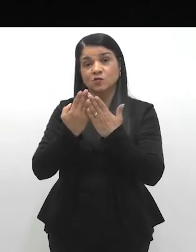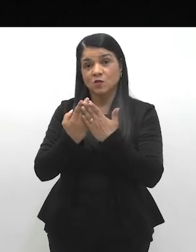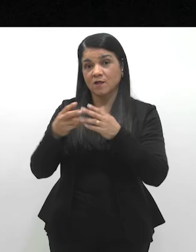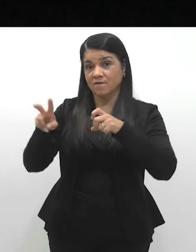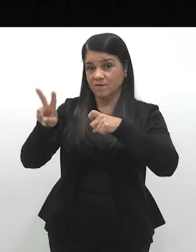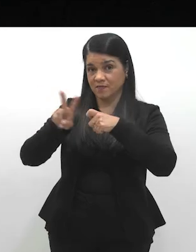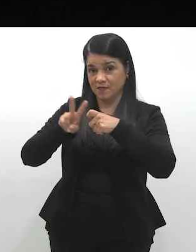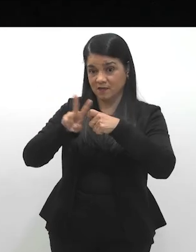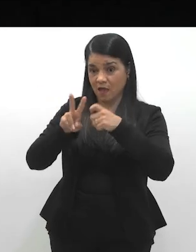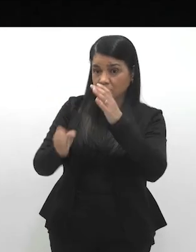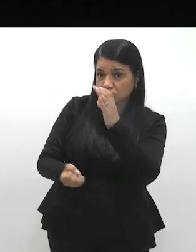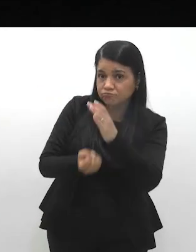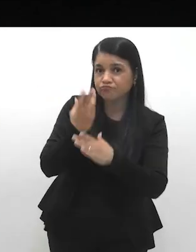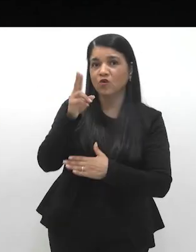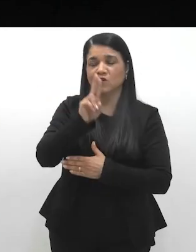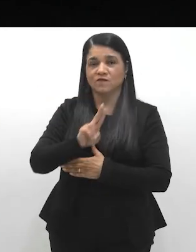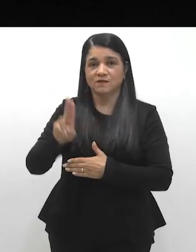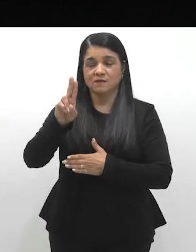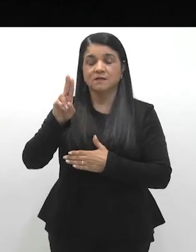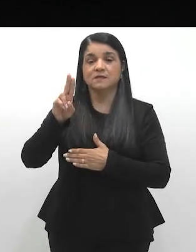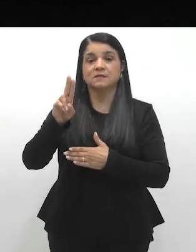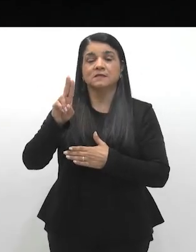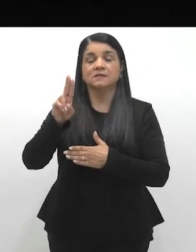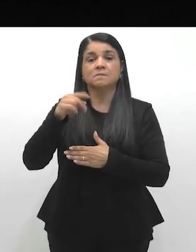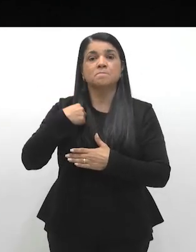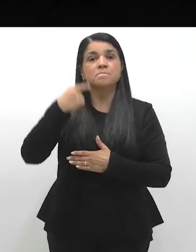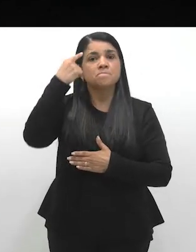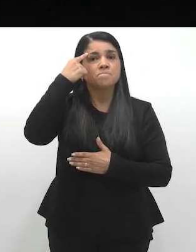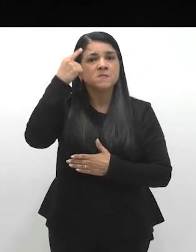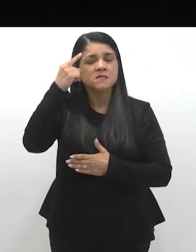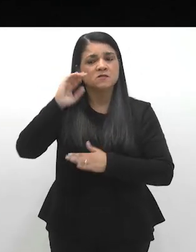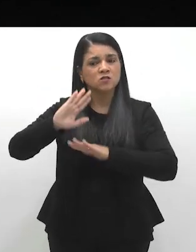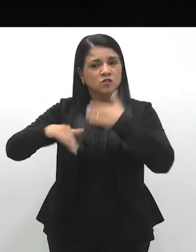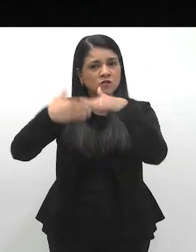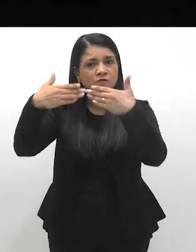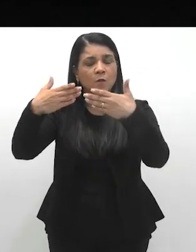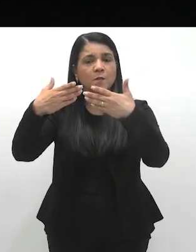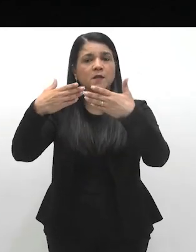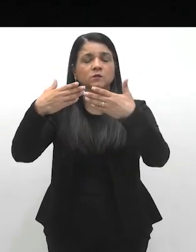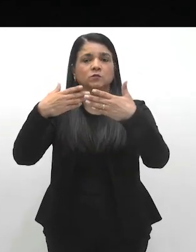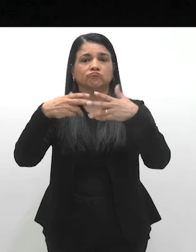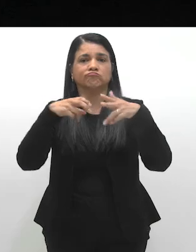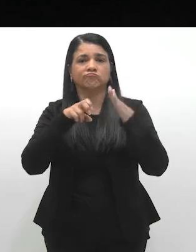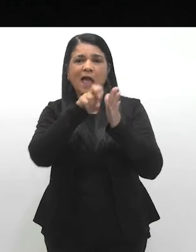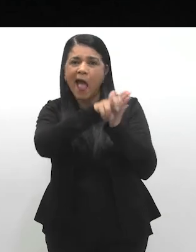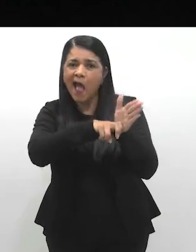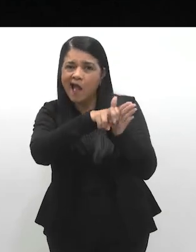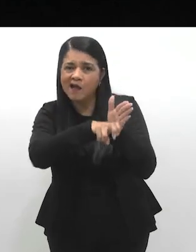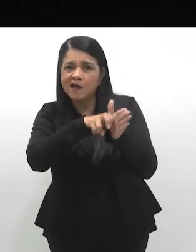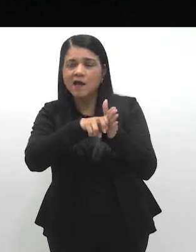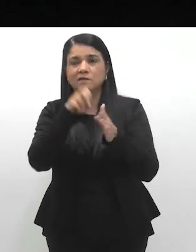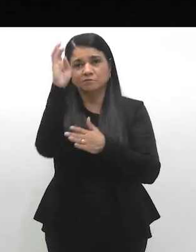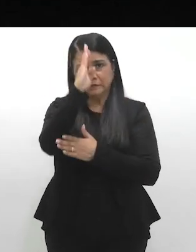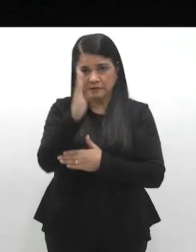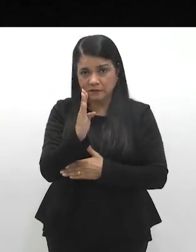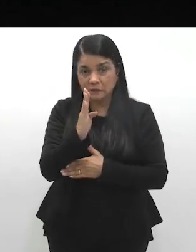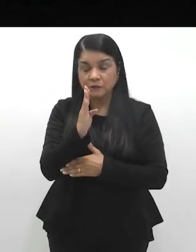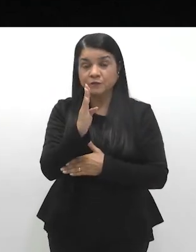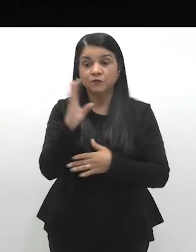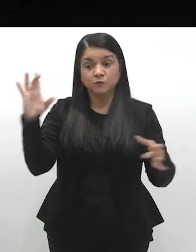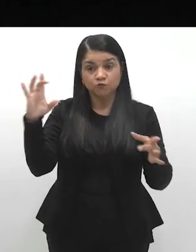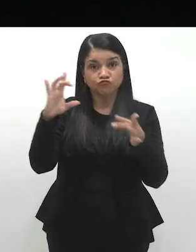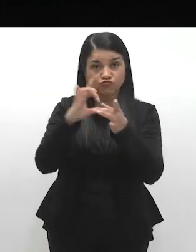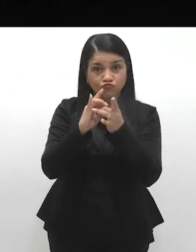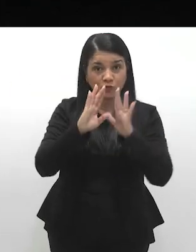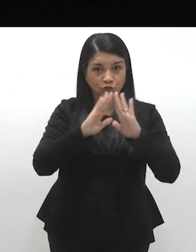que foram criadas para pensar o desenvolvimento agrário do país. E com